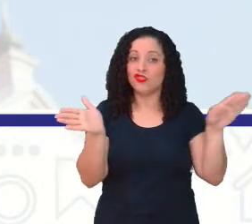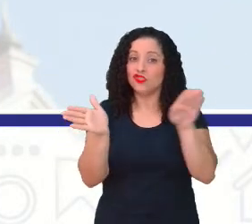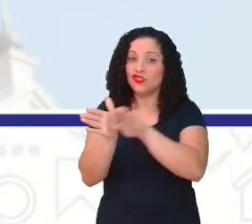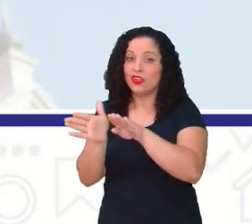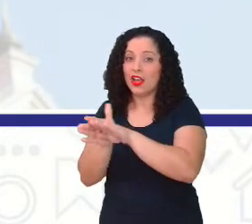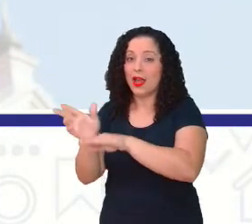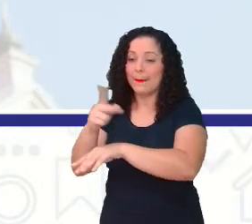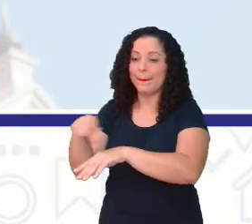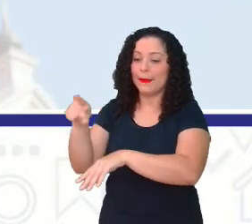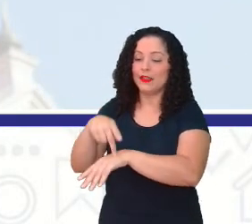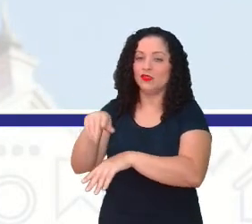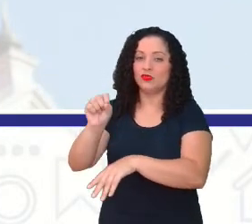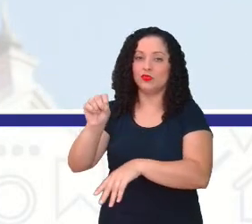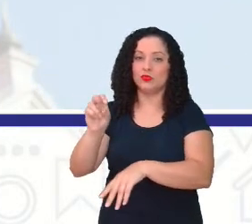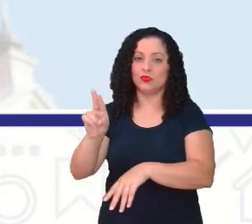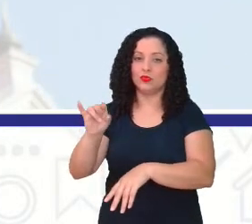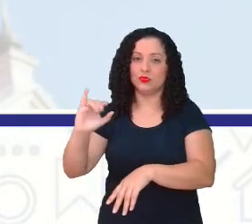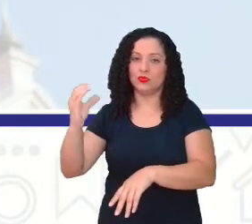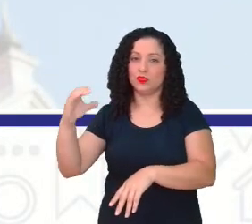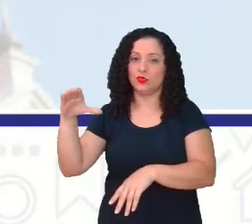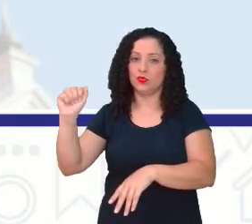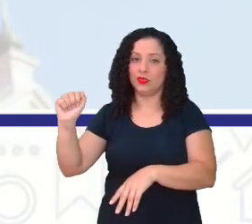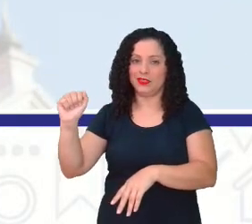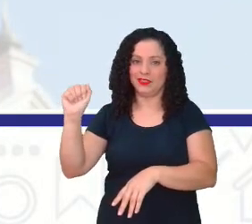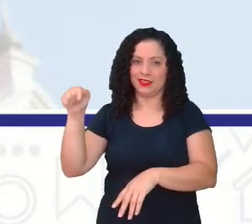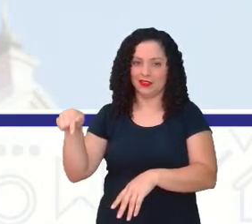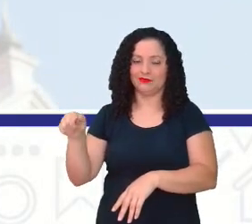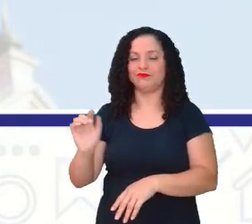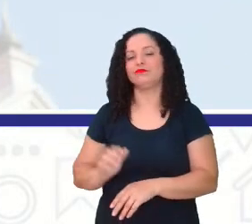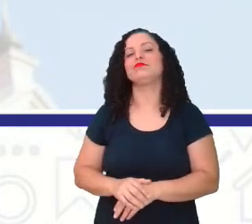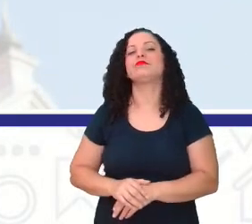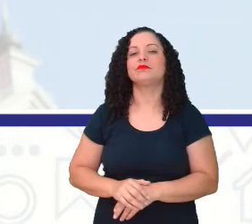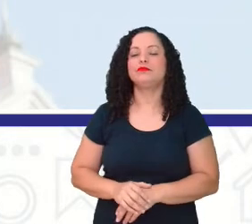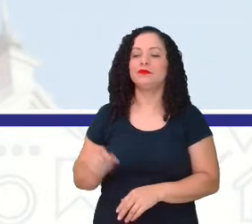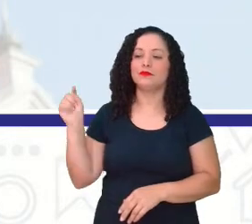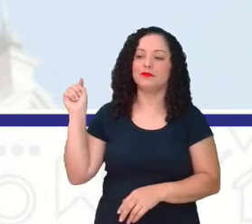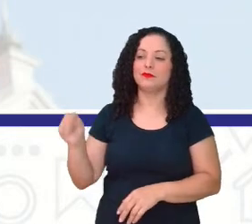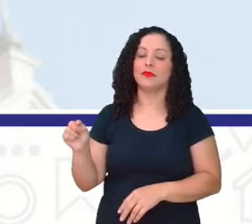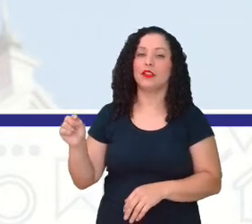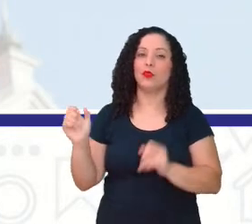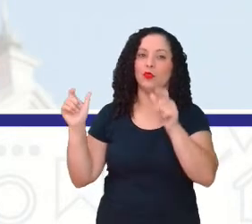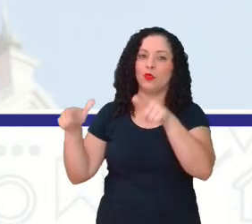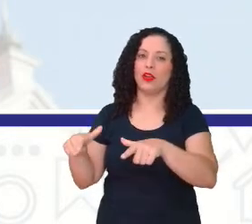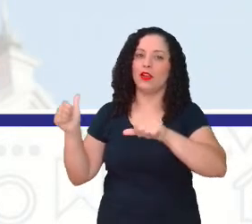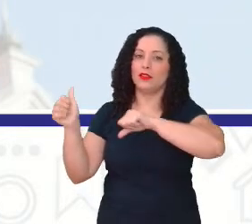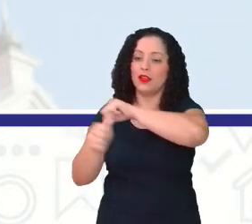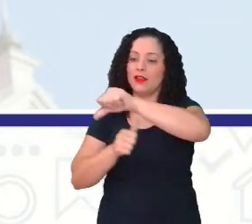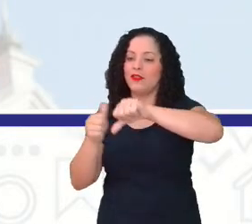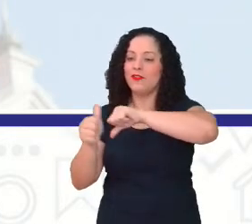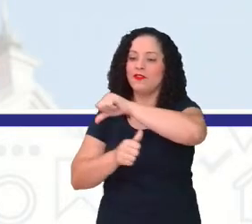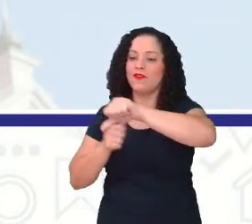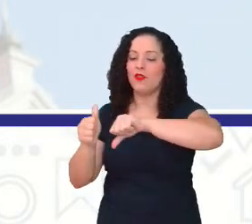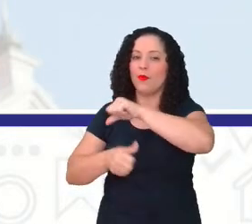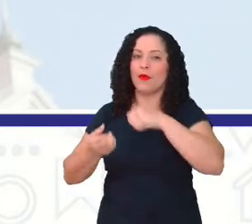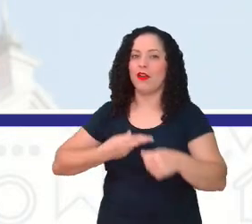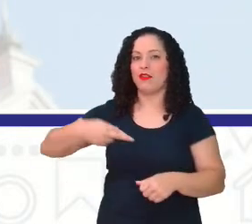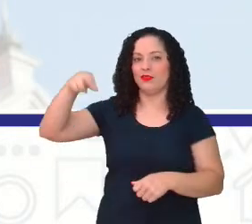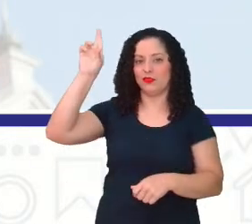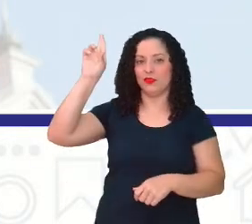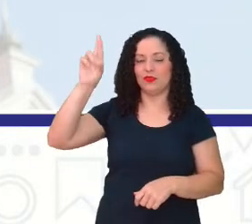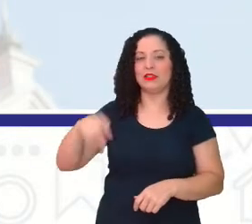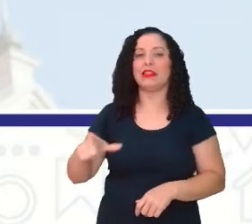onde a gente vai ter como grande expoente aí da reforma, né, religiosa, né, na Suíça, o